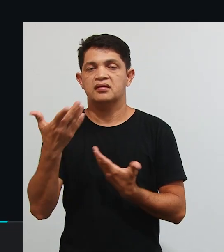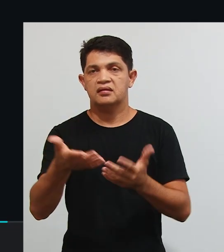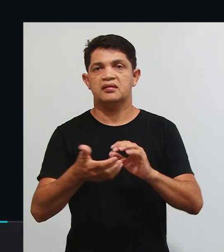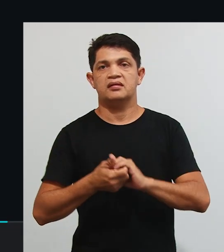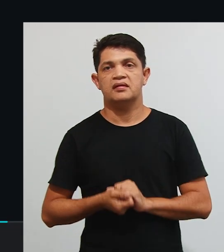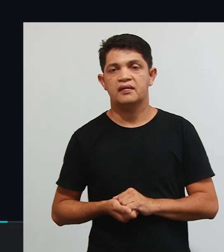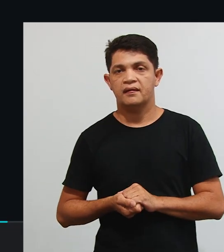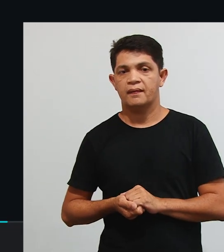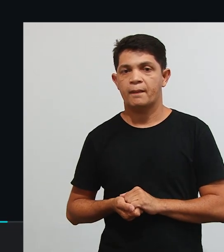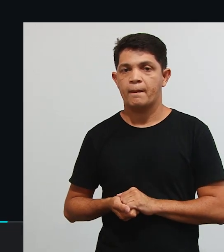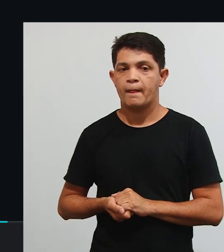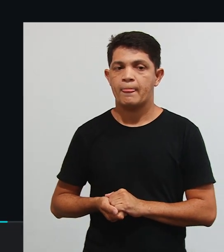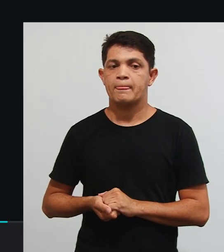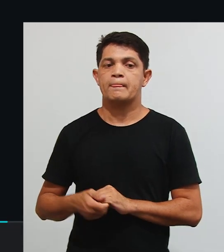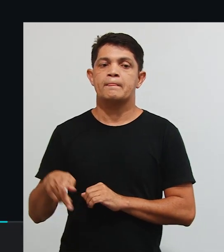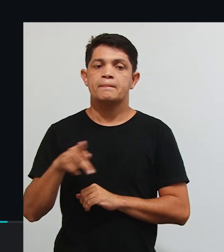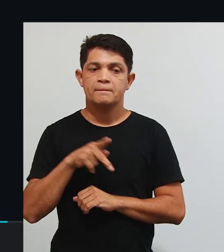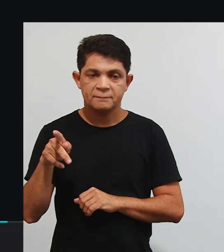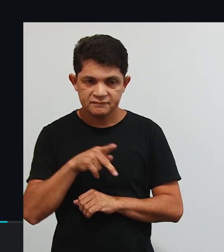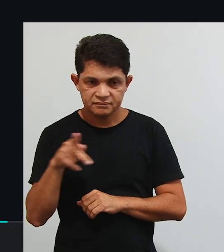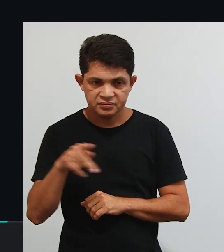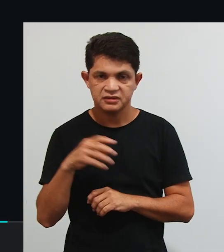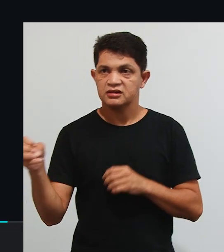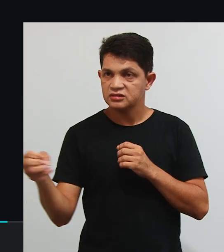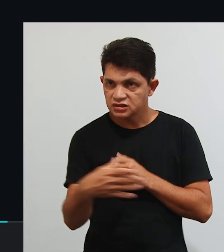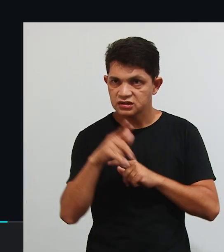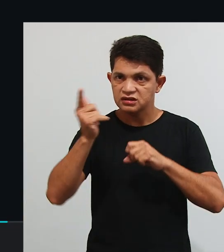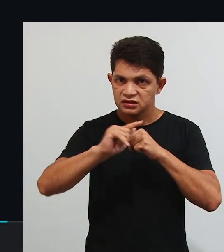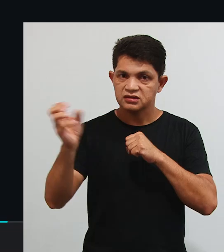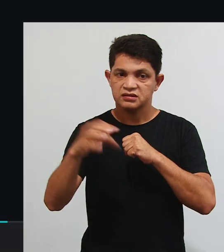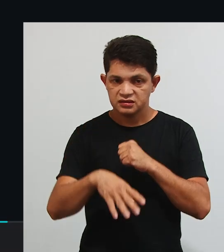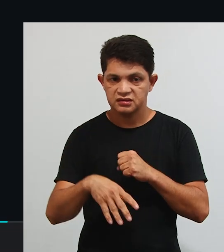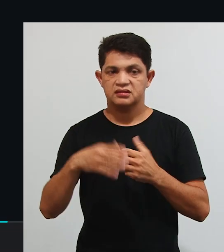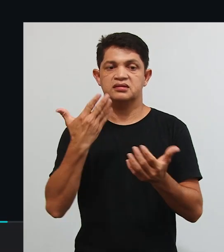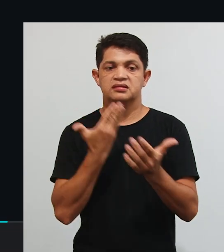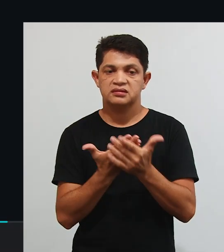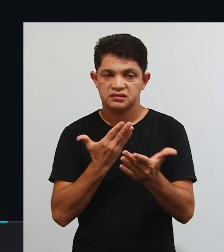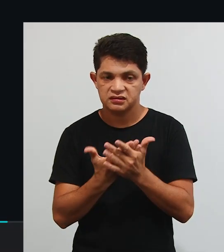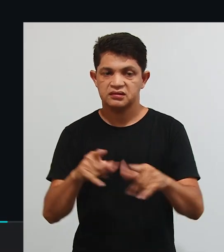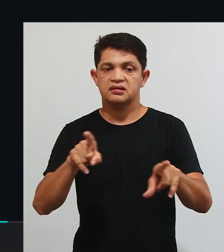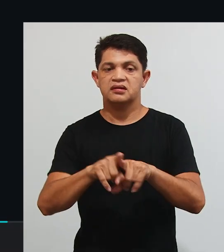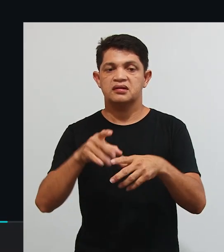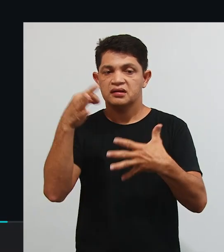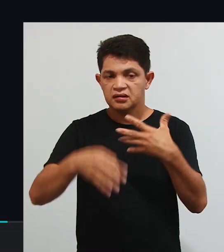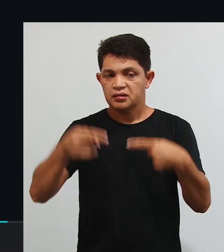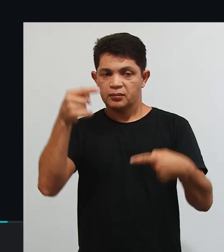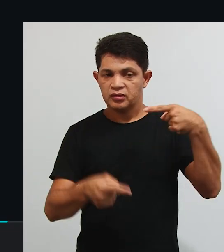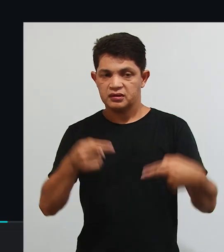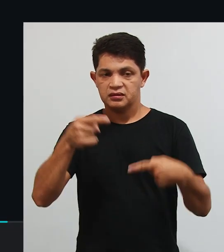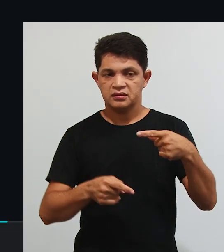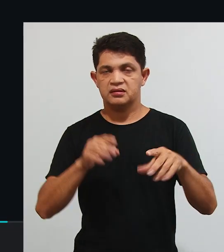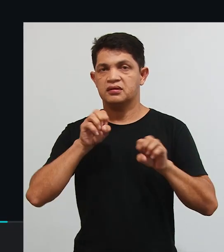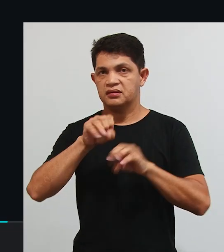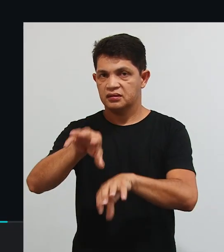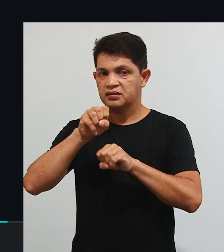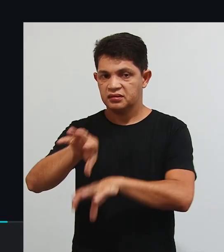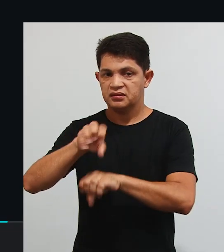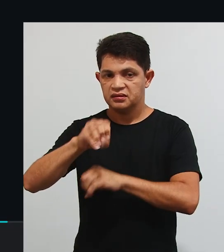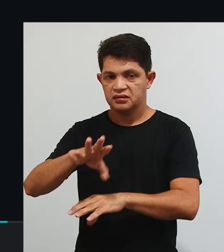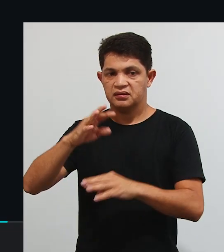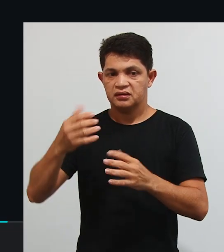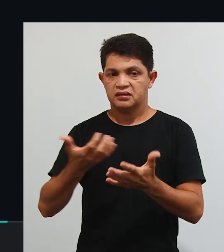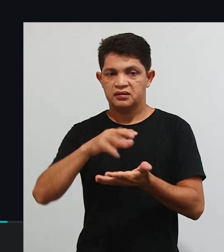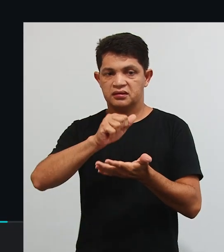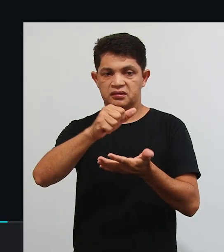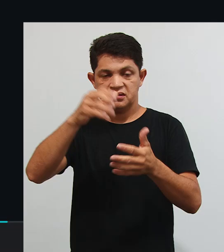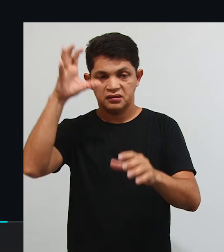Valdson, com gestão da inovação, gestão escolar, políticas públicas para ciência,